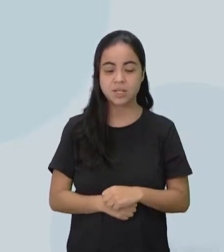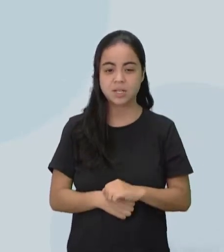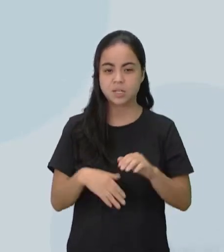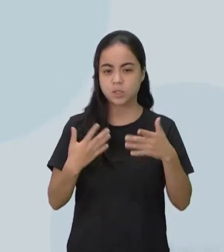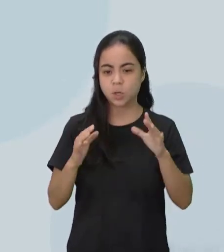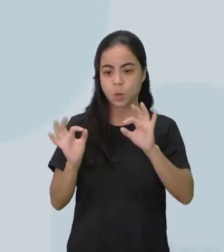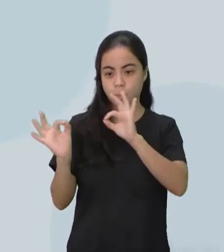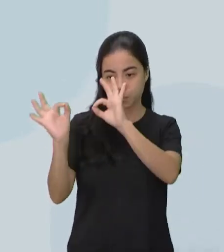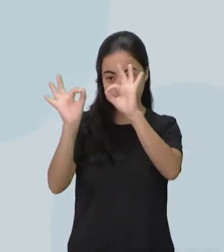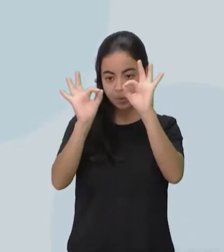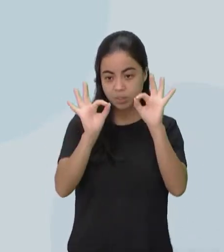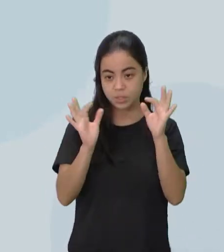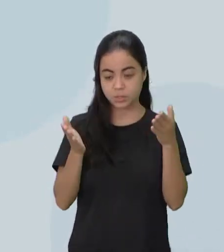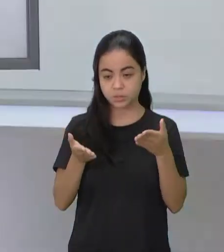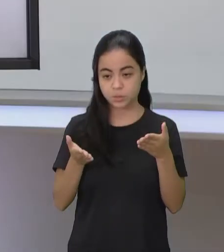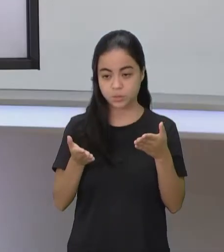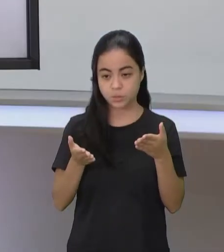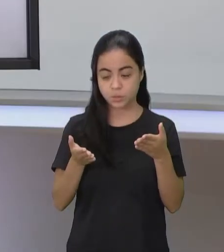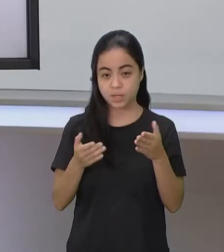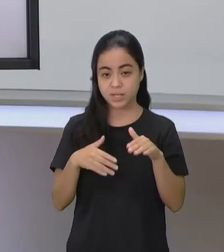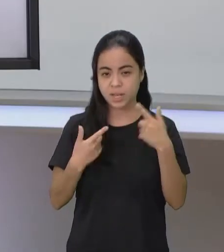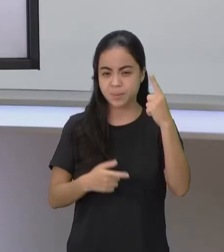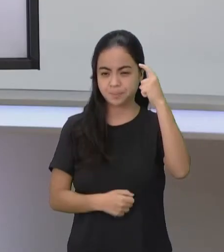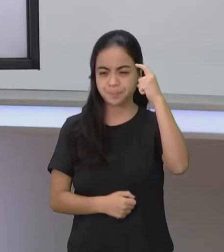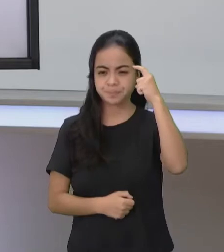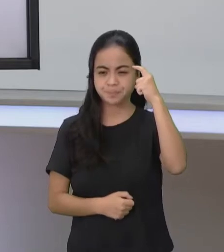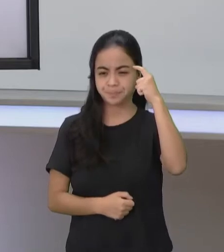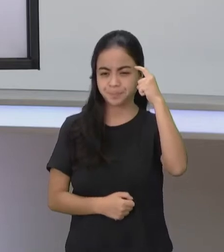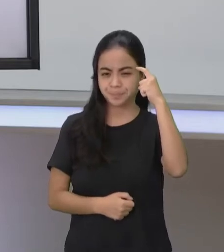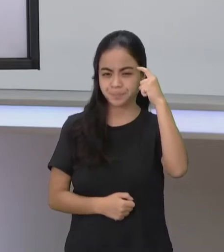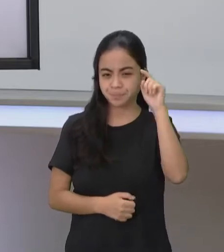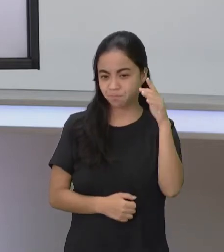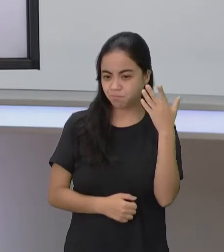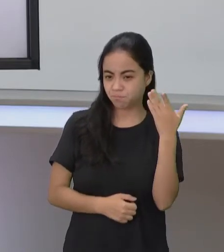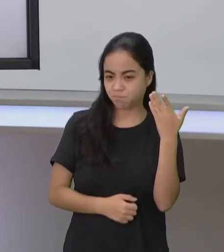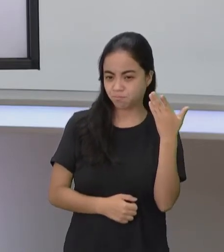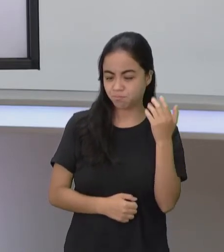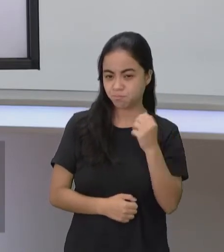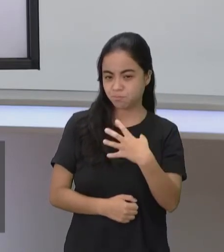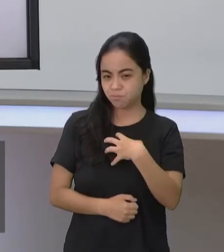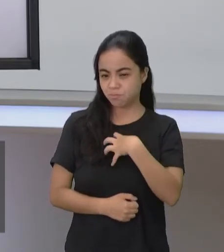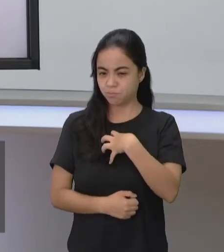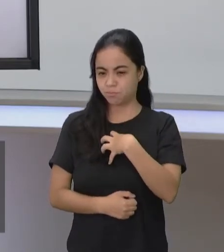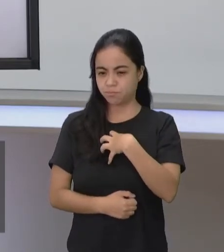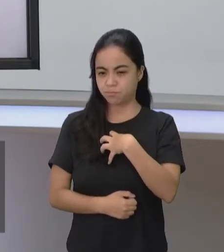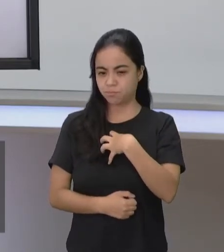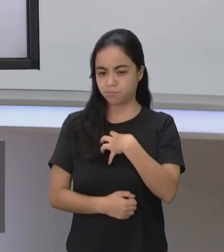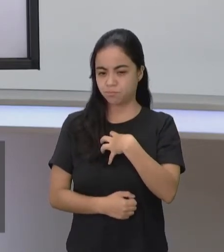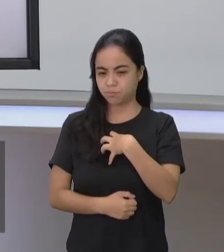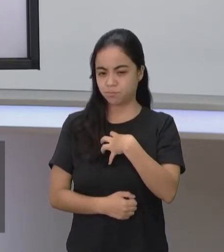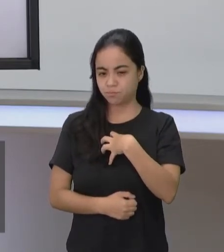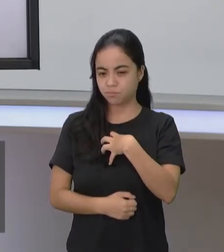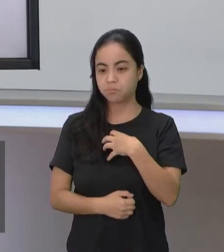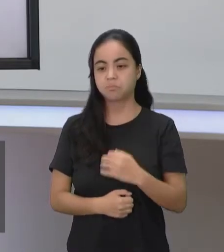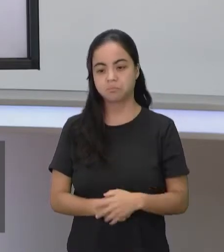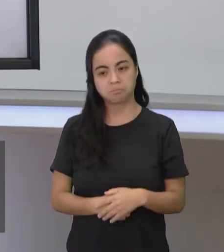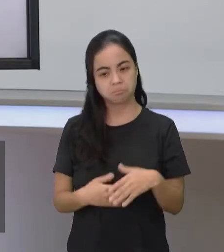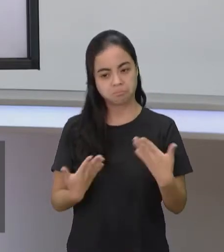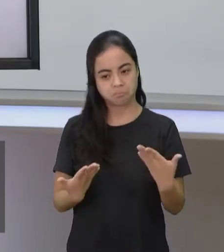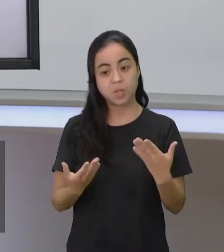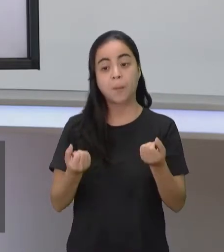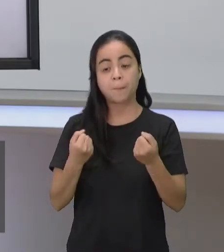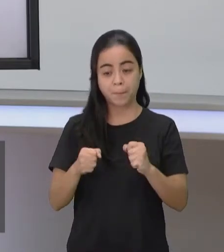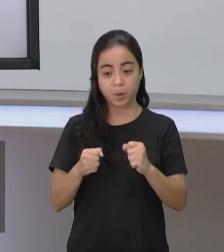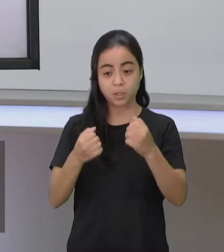vão assistir esse vídeo e eu quero que vocês pensem, tipo, qual é a sensação que te dá assistindo esse vídeo? Pode